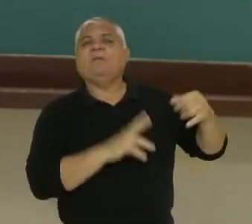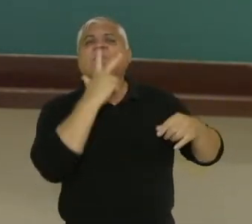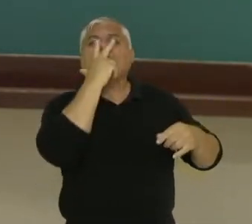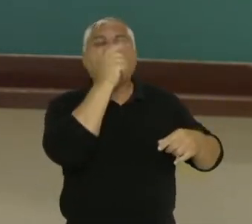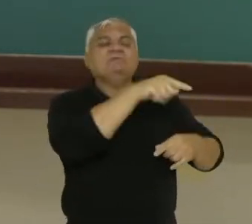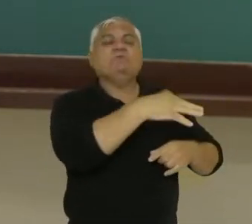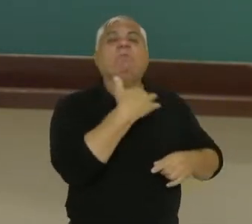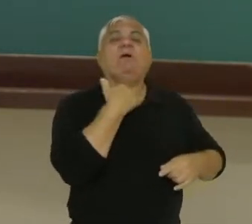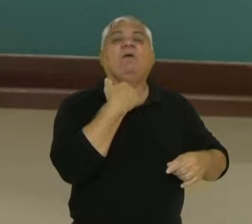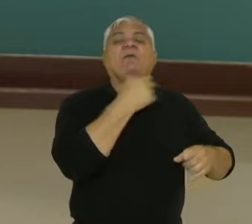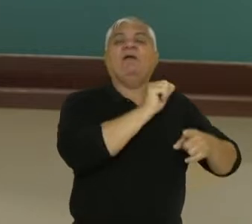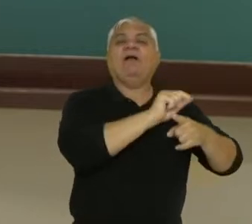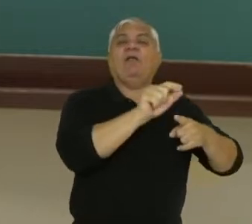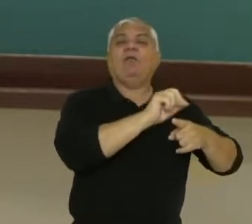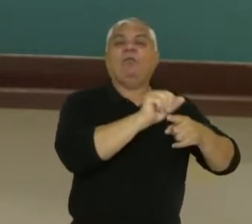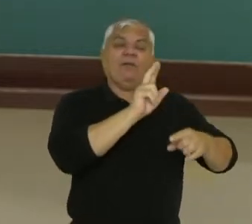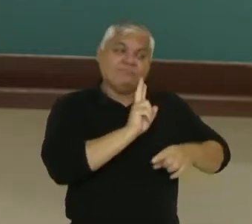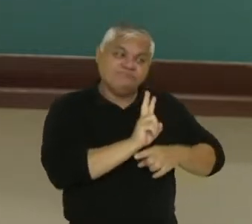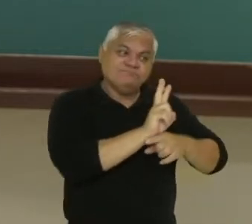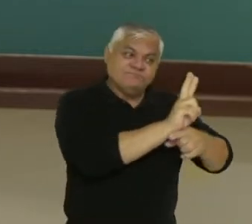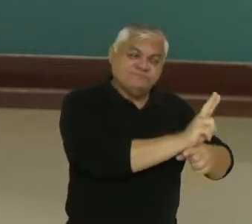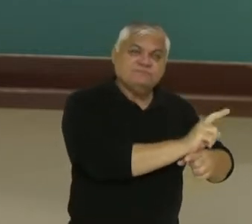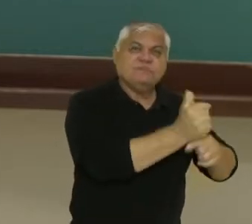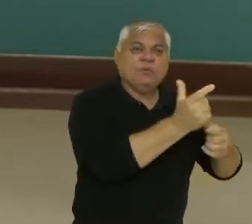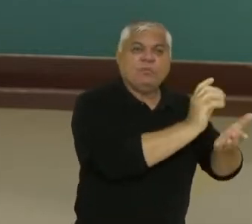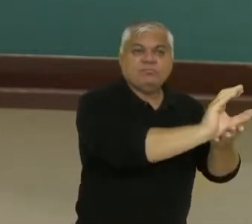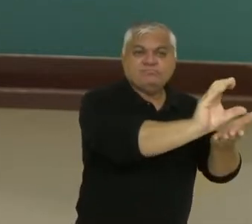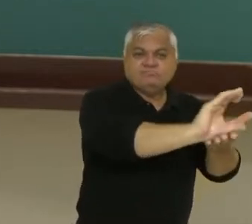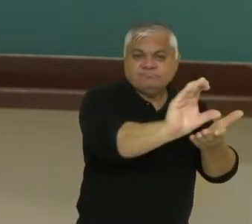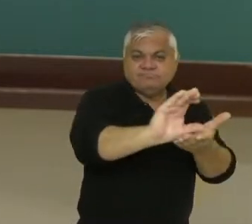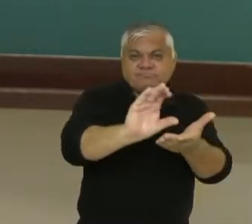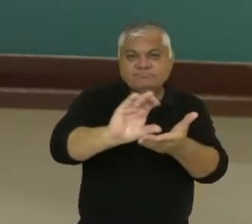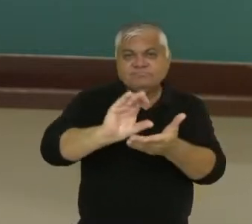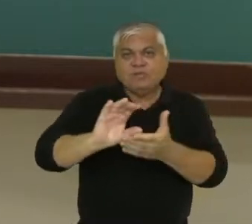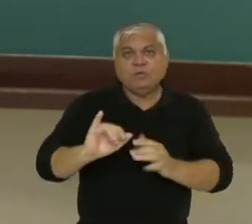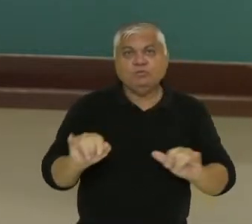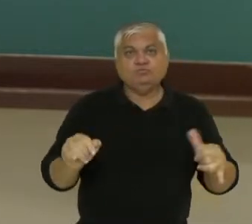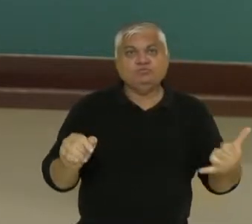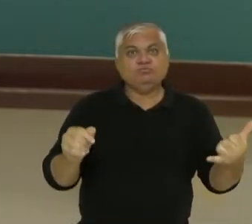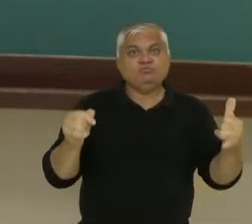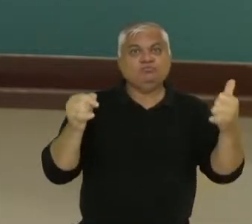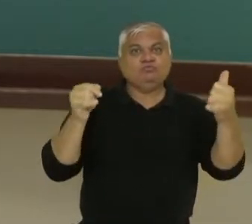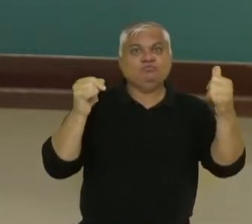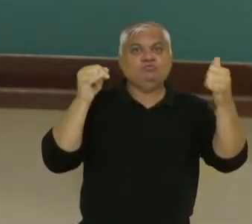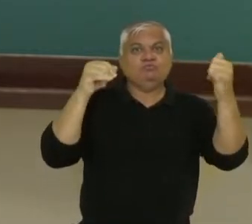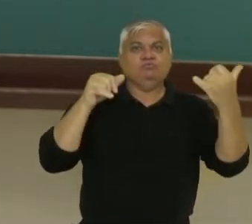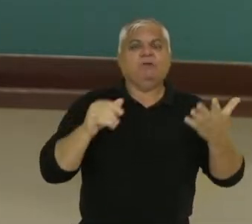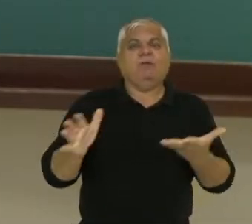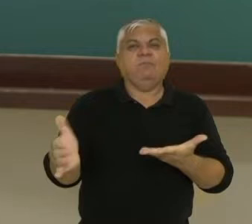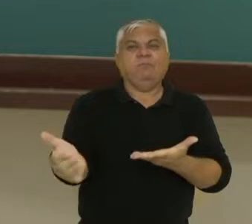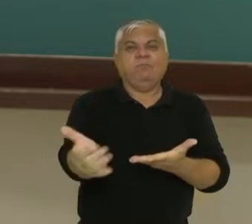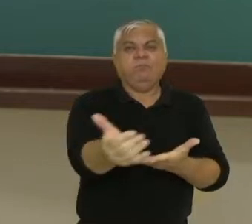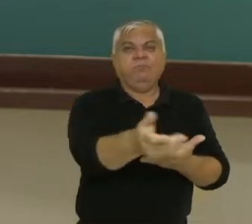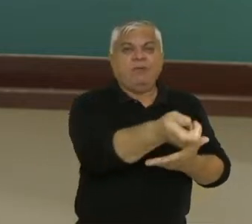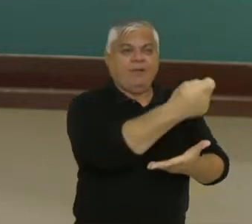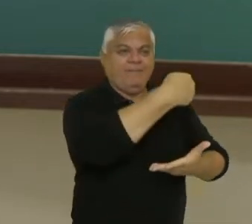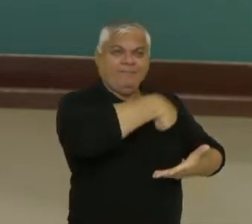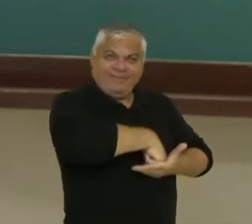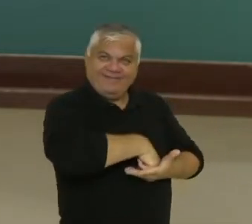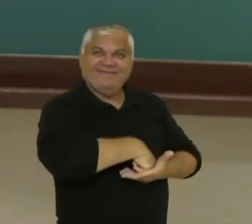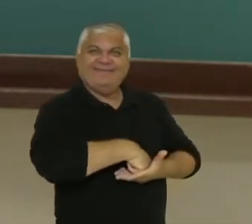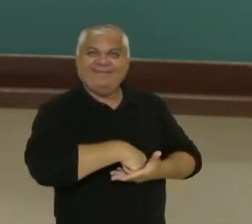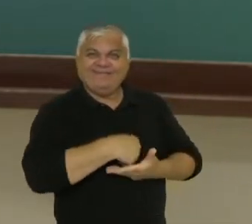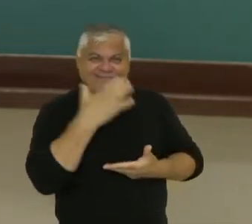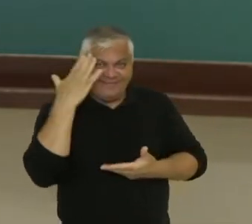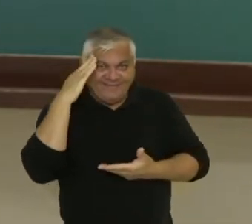dinheiro, né? Ele empresta esse dinheiro para outros clientes com um juro bem maior do que ele está nos pagando. Vocês já notaram